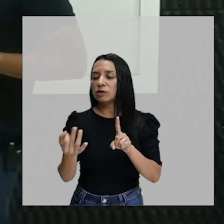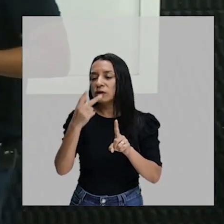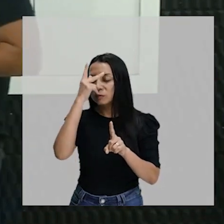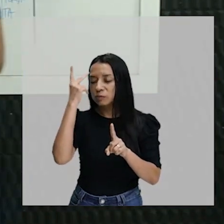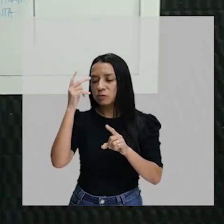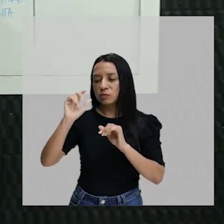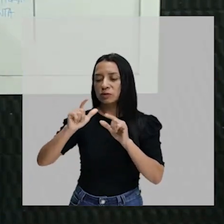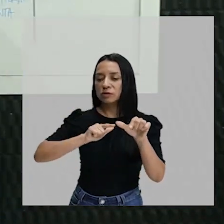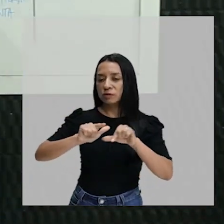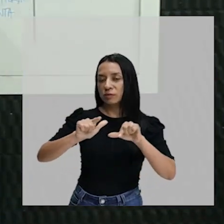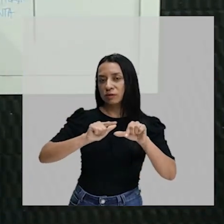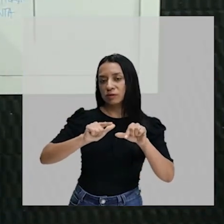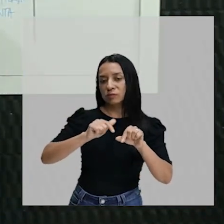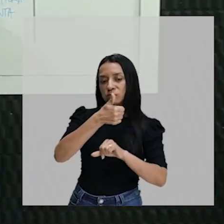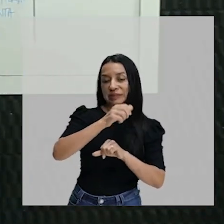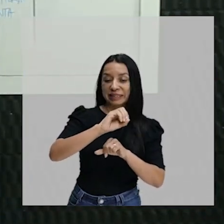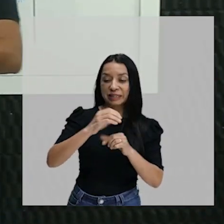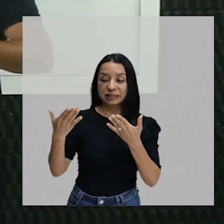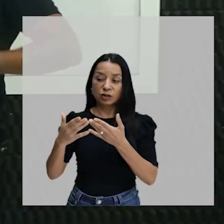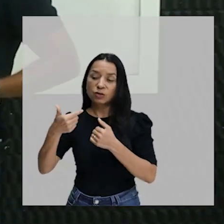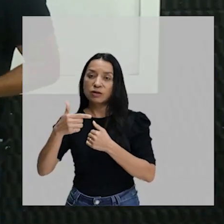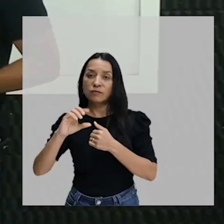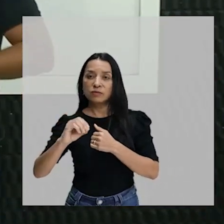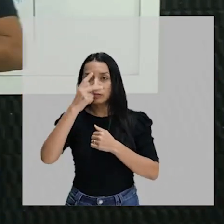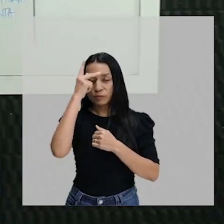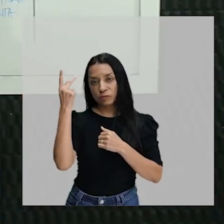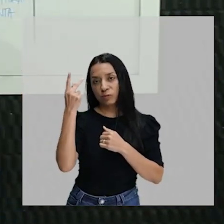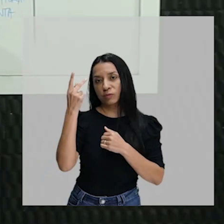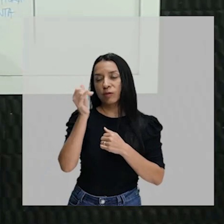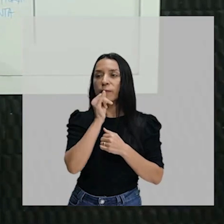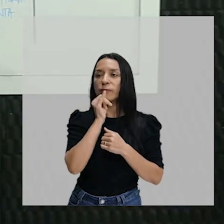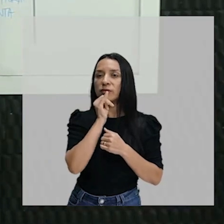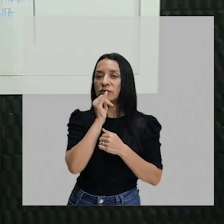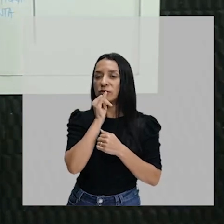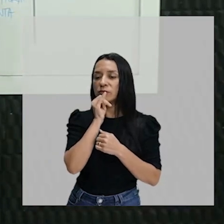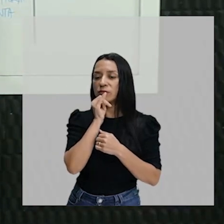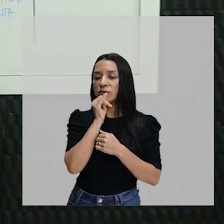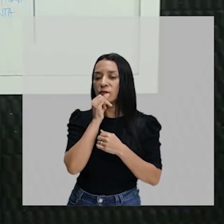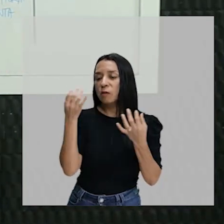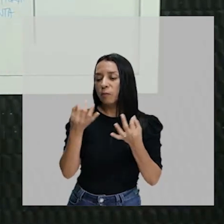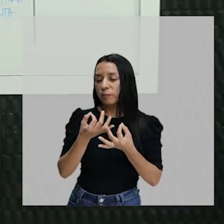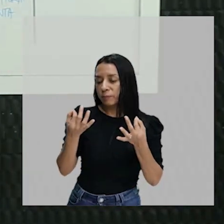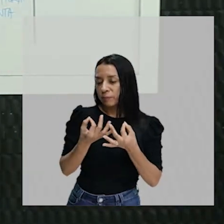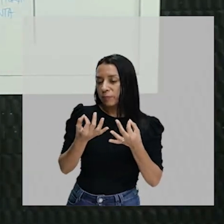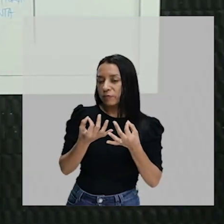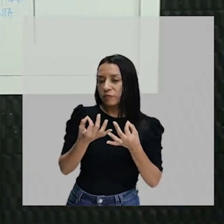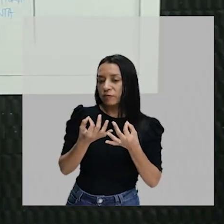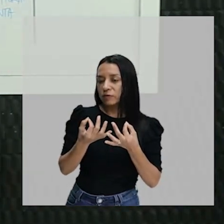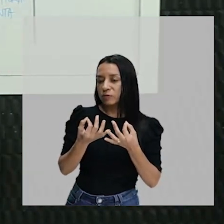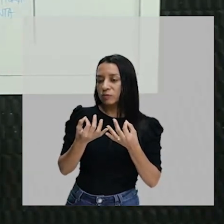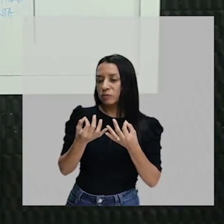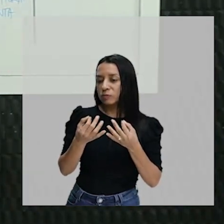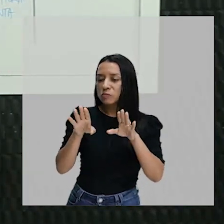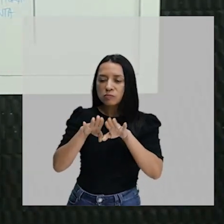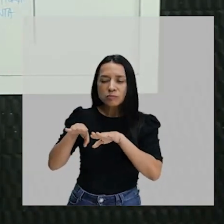quer dizer vou passar de 10 pessoas para 20 pessoas vamos supor numa condição Ideal com essas outras pessoas têm a mesma